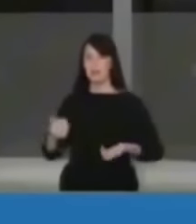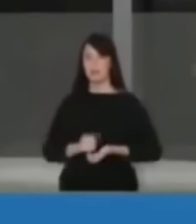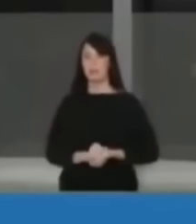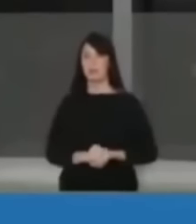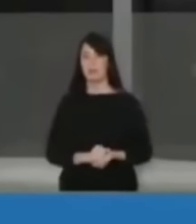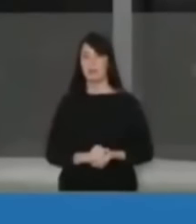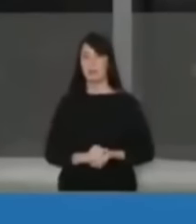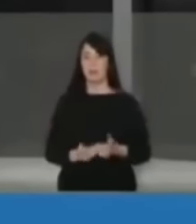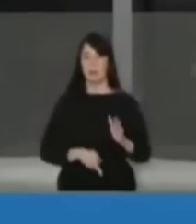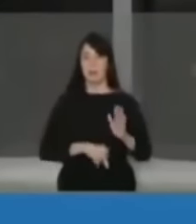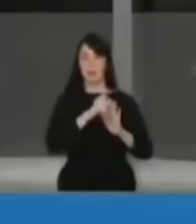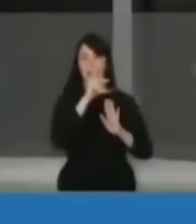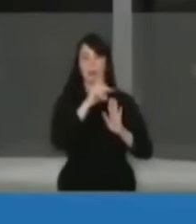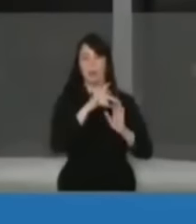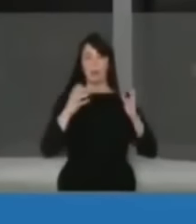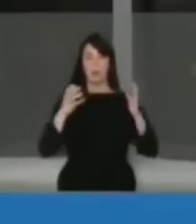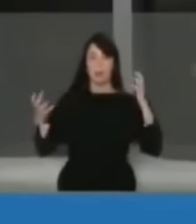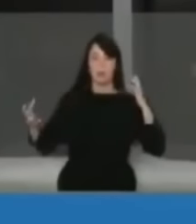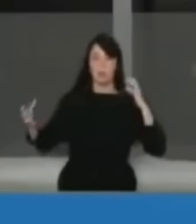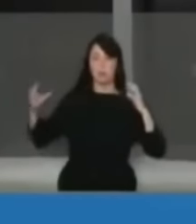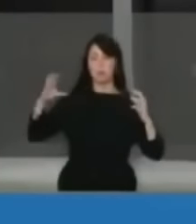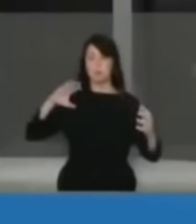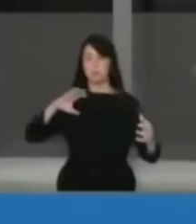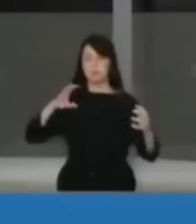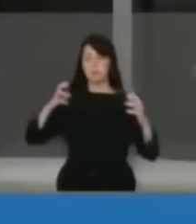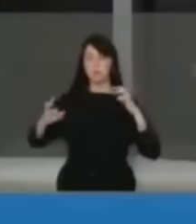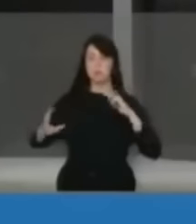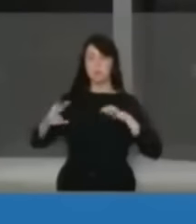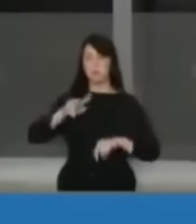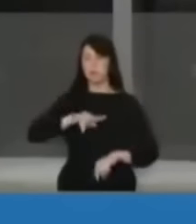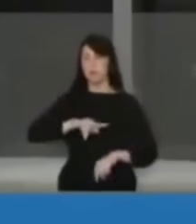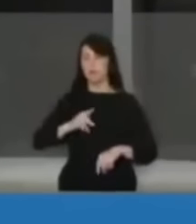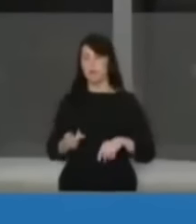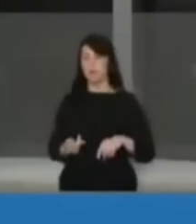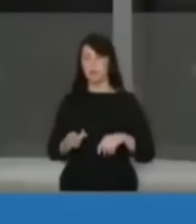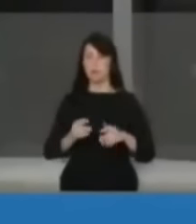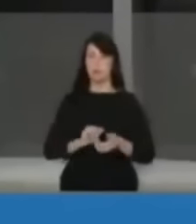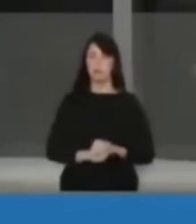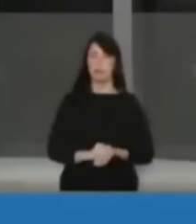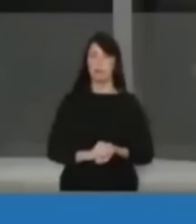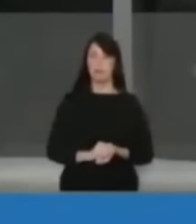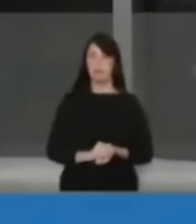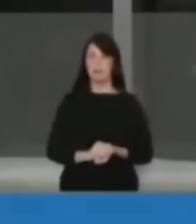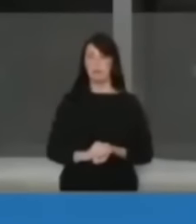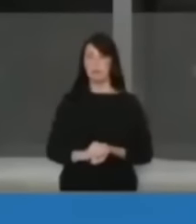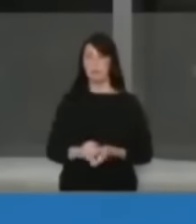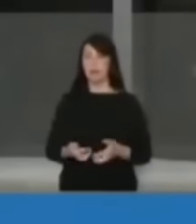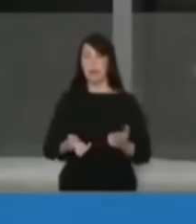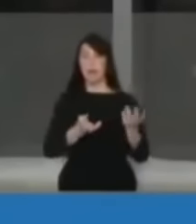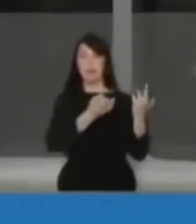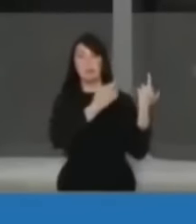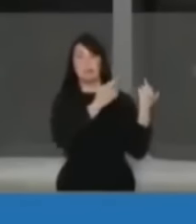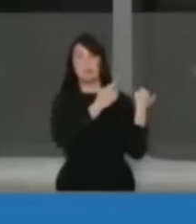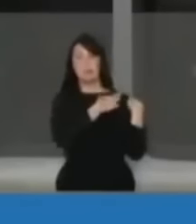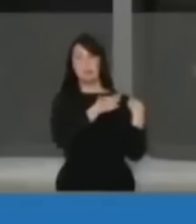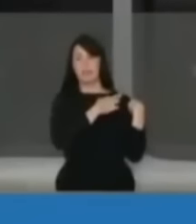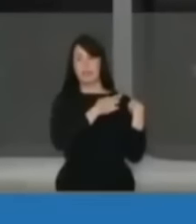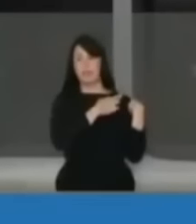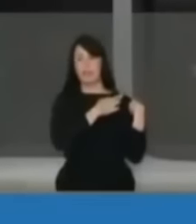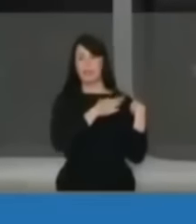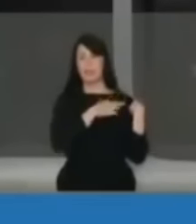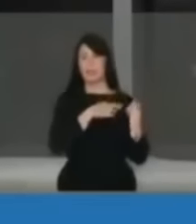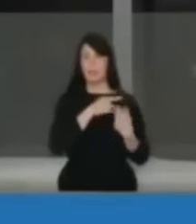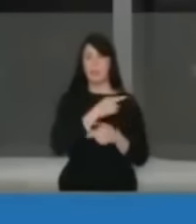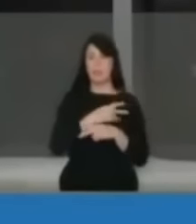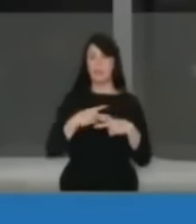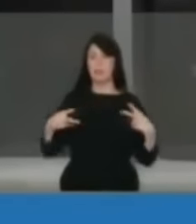variações climáticas na Terra hoje. Dizem isso claramente. Que o ser humano não tem responsabilidade alguma pelo que acontece